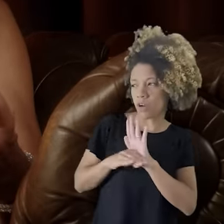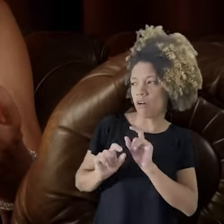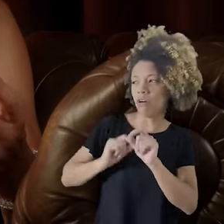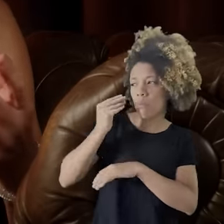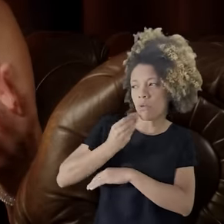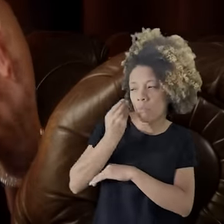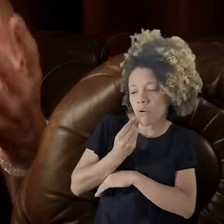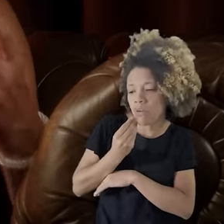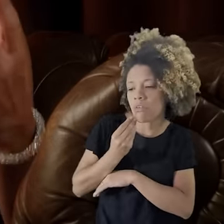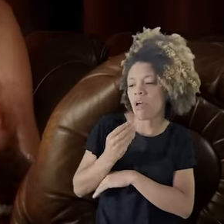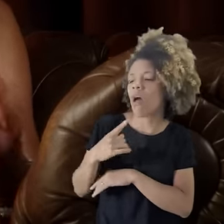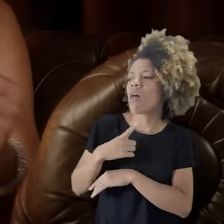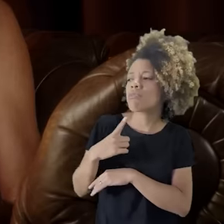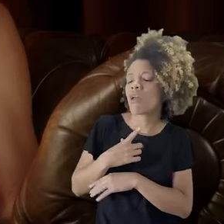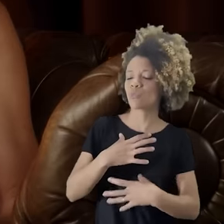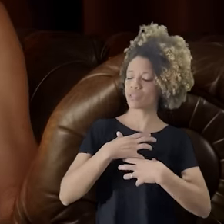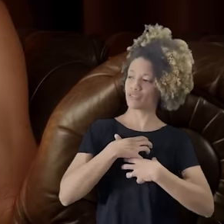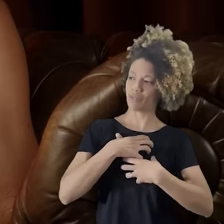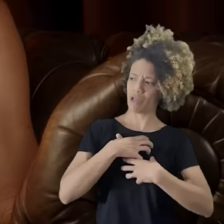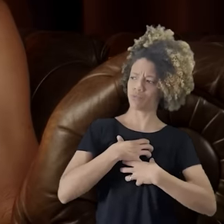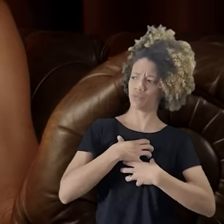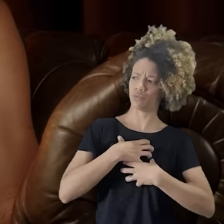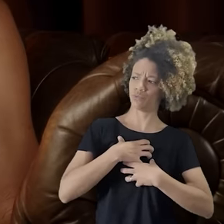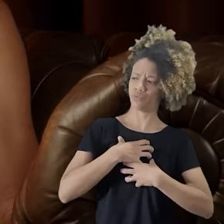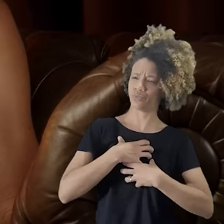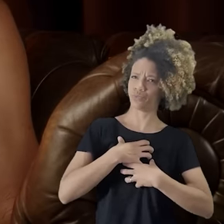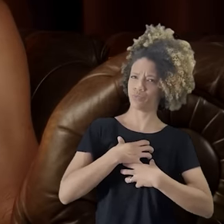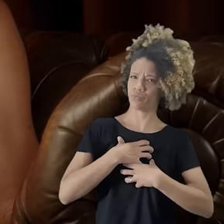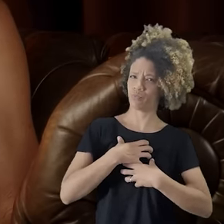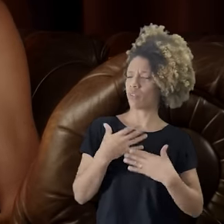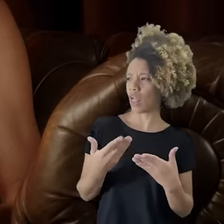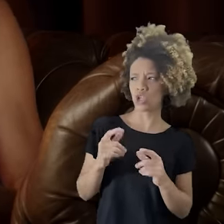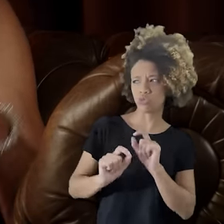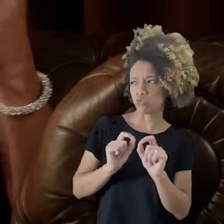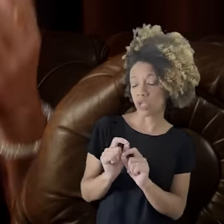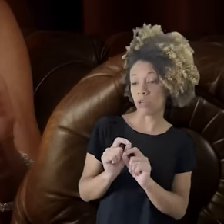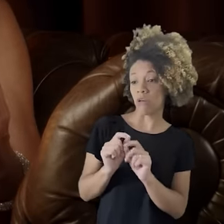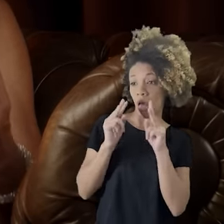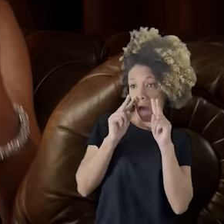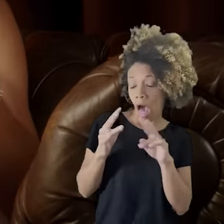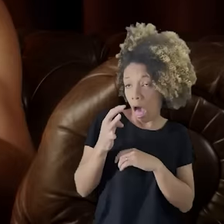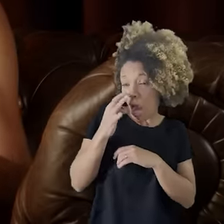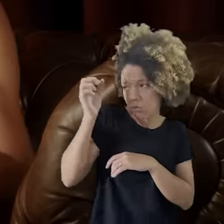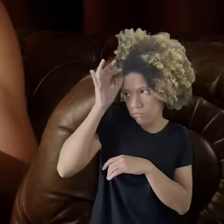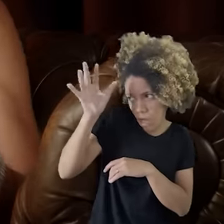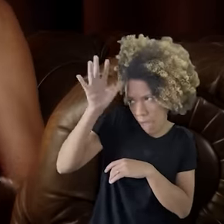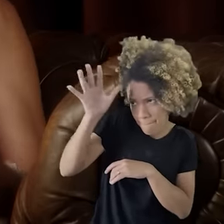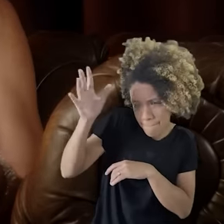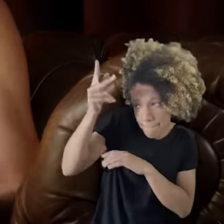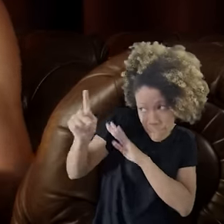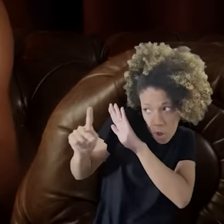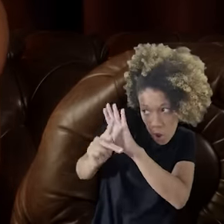eh que tem esse sentimento né eles de uma certa forma vislumbram na mente dele